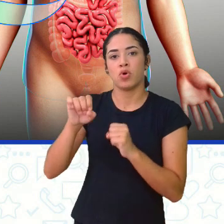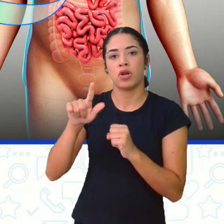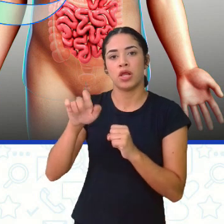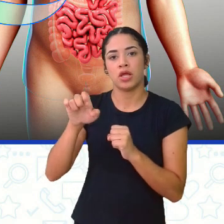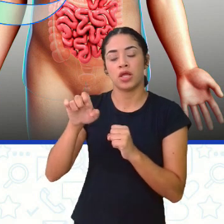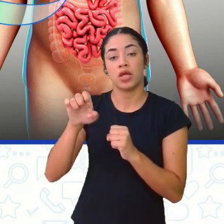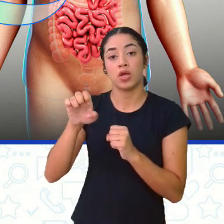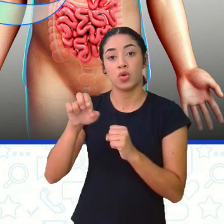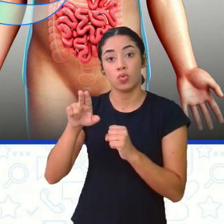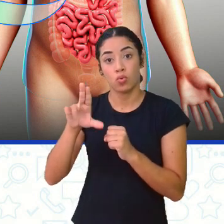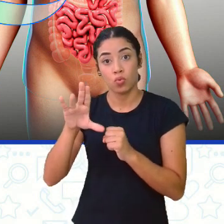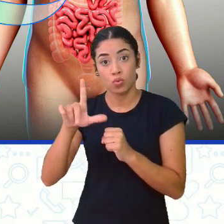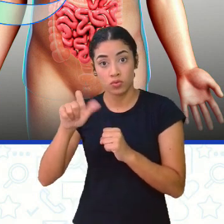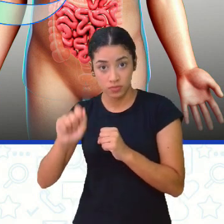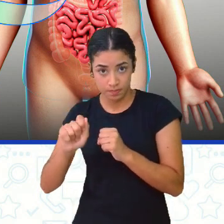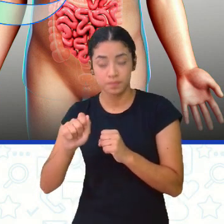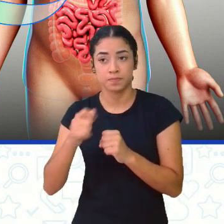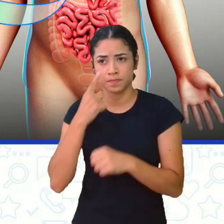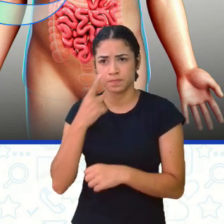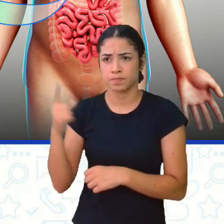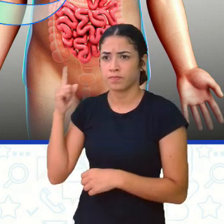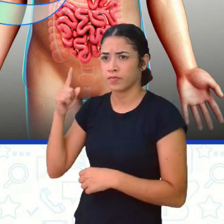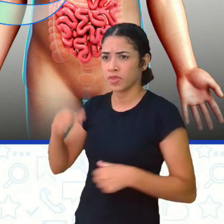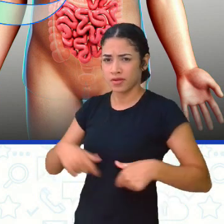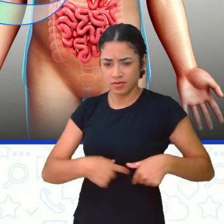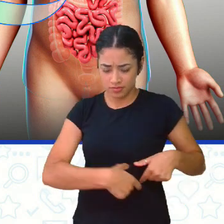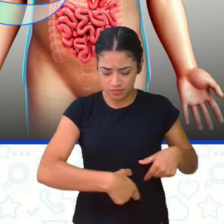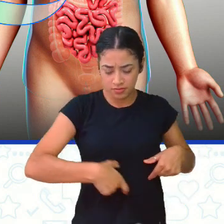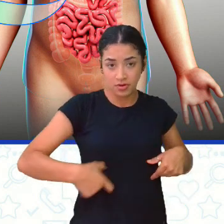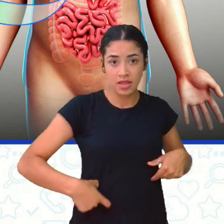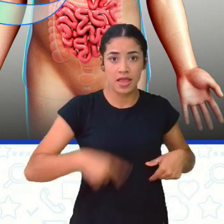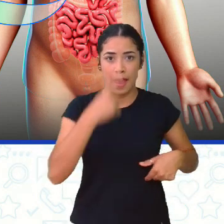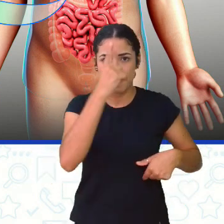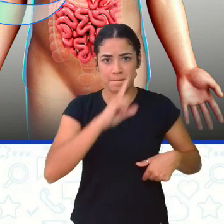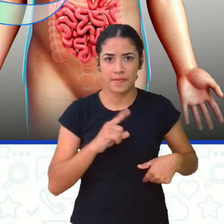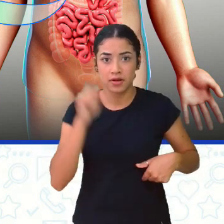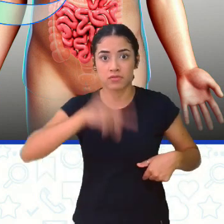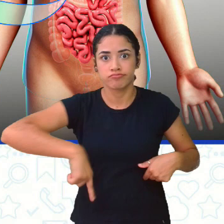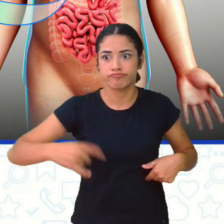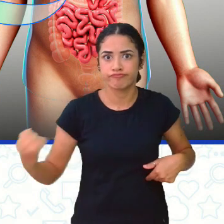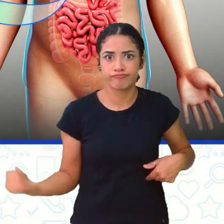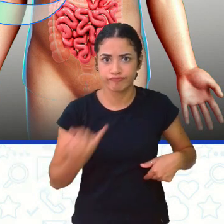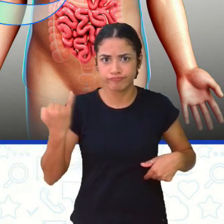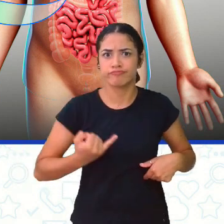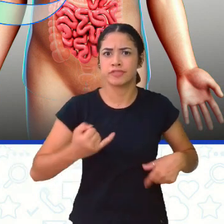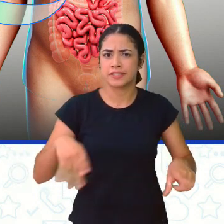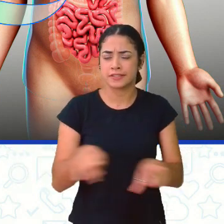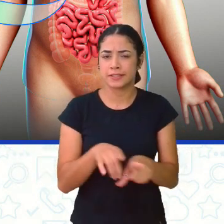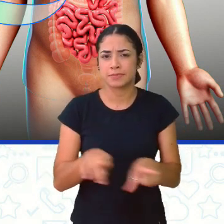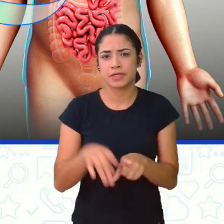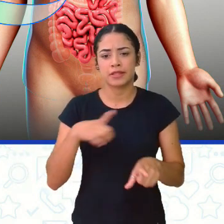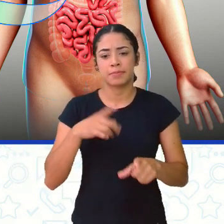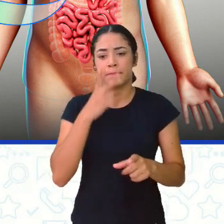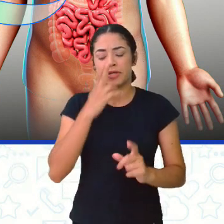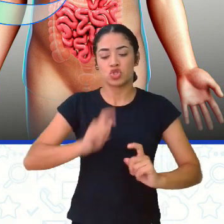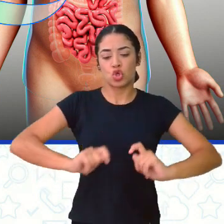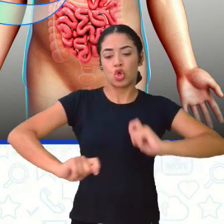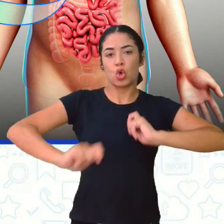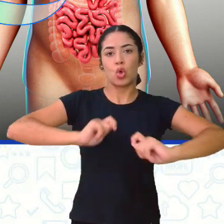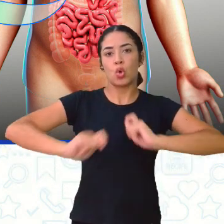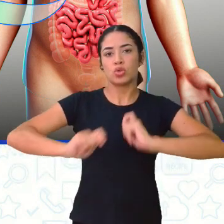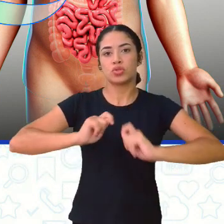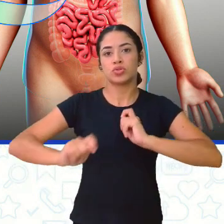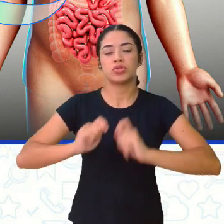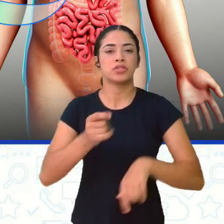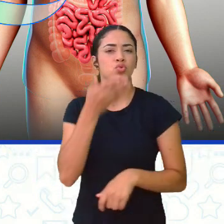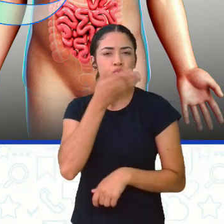nosso pâncreas, que é essa imagem aí que está em amarelo, ele também é muito importante. Tanto vai ter o controle, né, da questão do